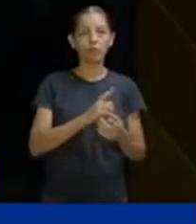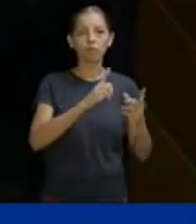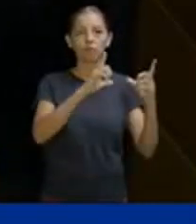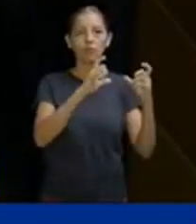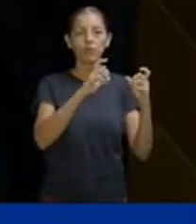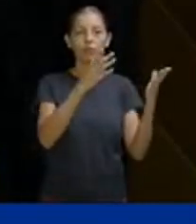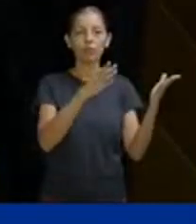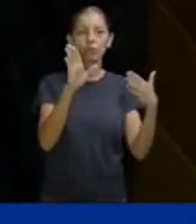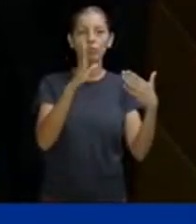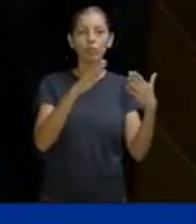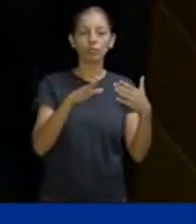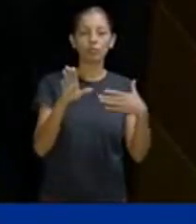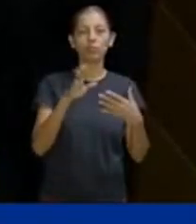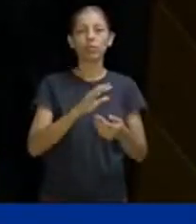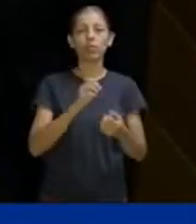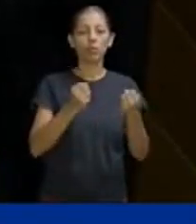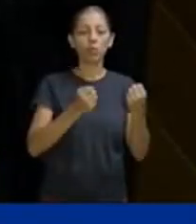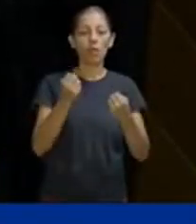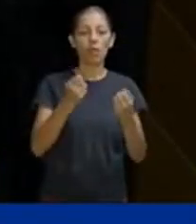na lateral do veículo.